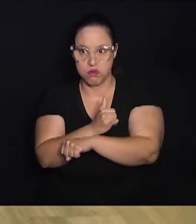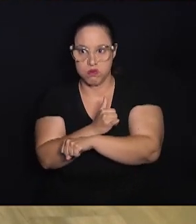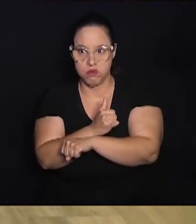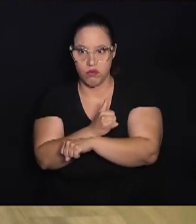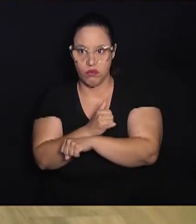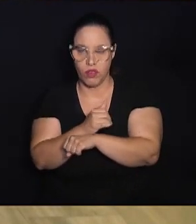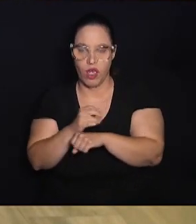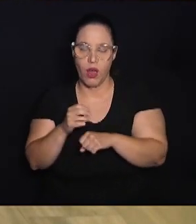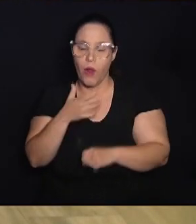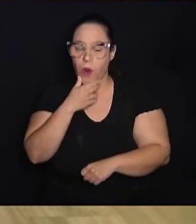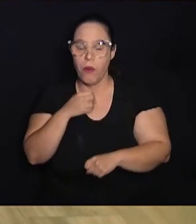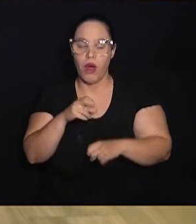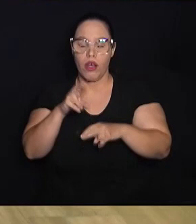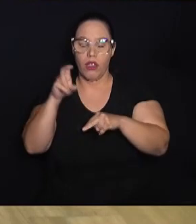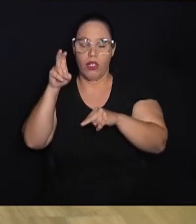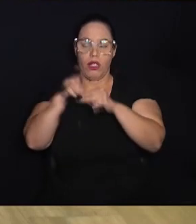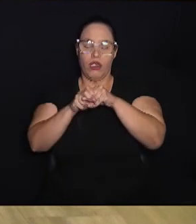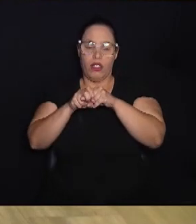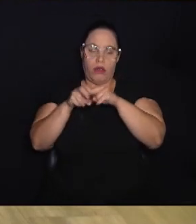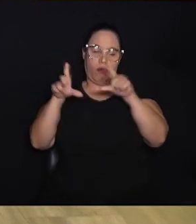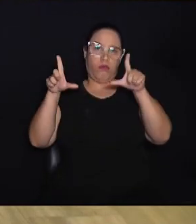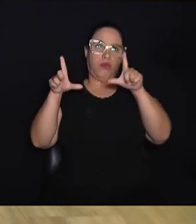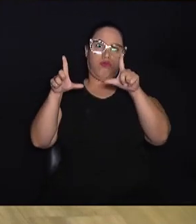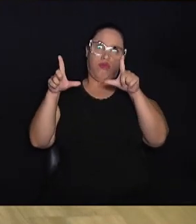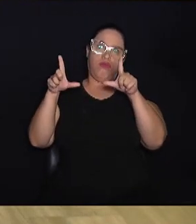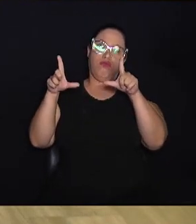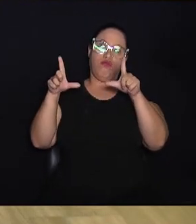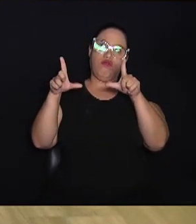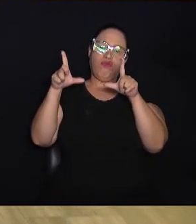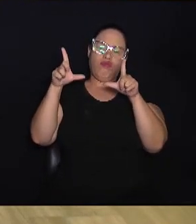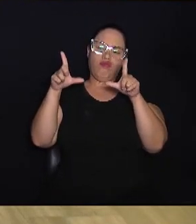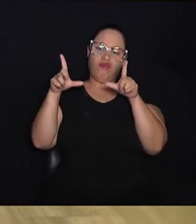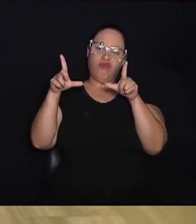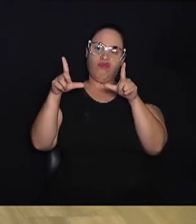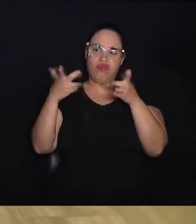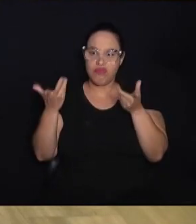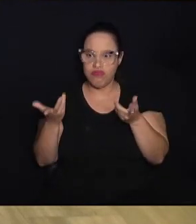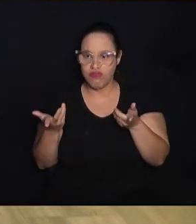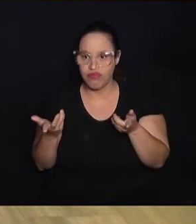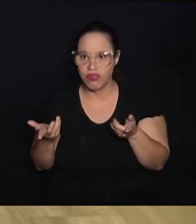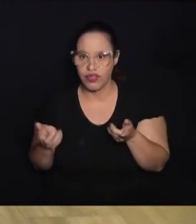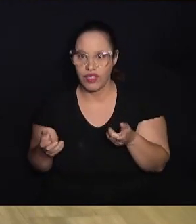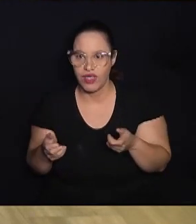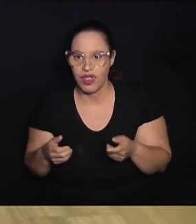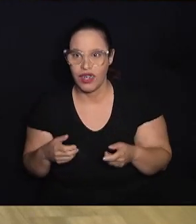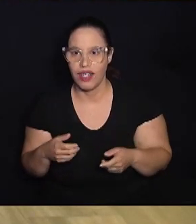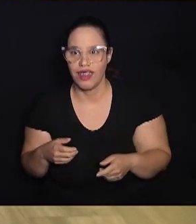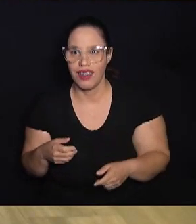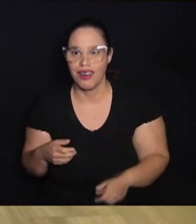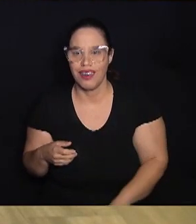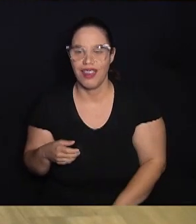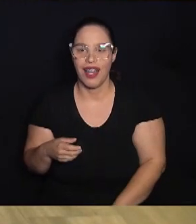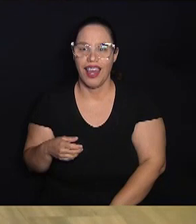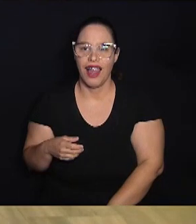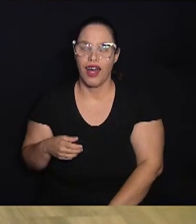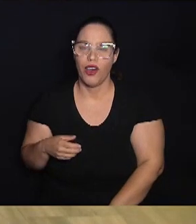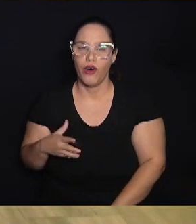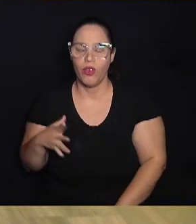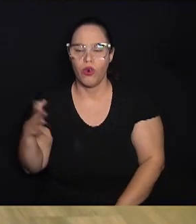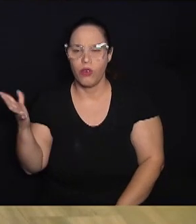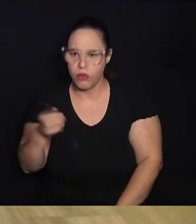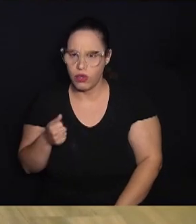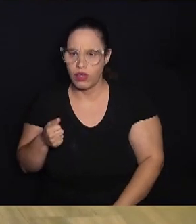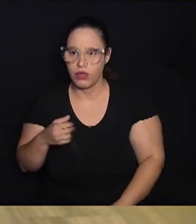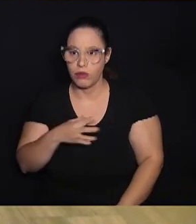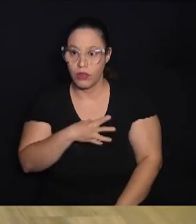sofá o dia inteiro só comendo ela casa com o barmen Claro né aí o barmen vira para ela e fala vamos ter um filho a ela explode de tédio e é assim que